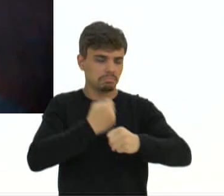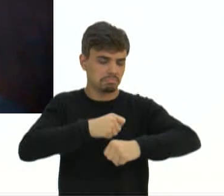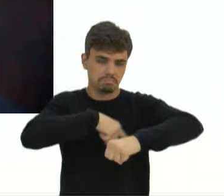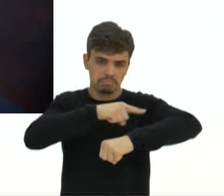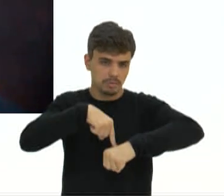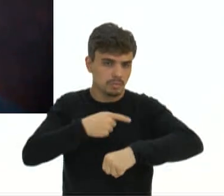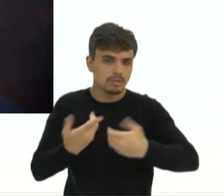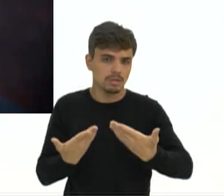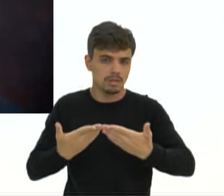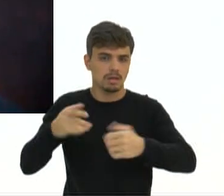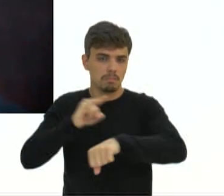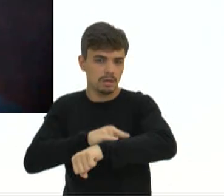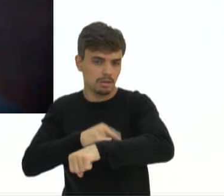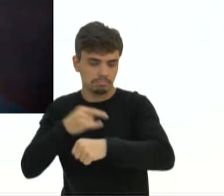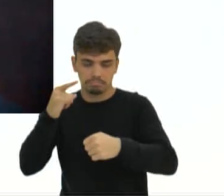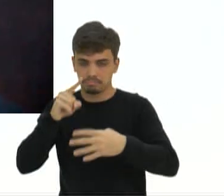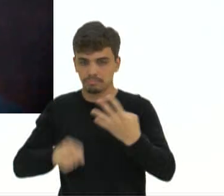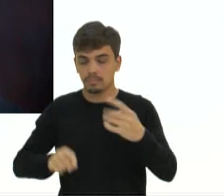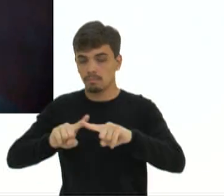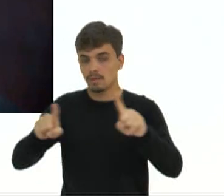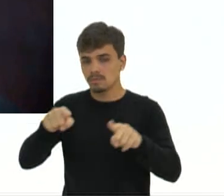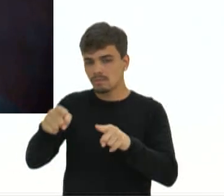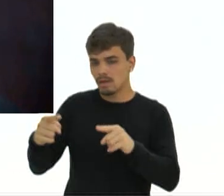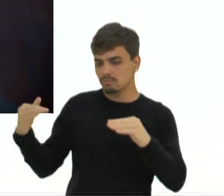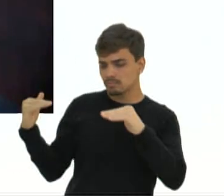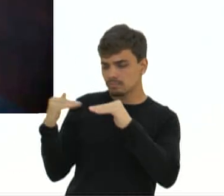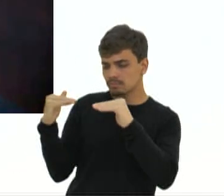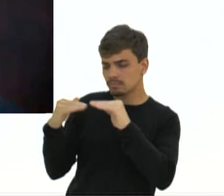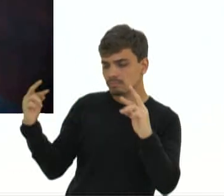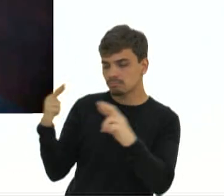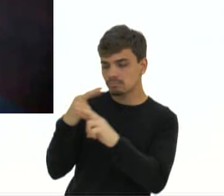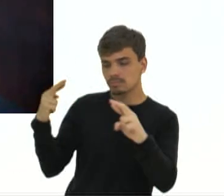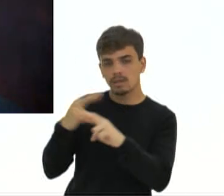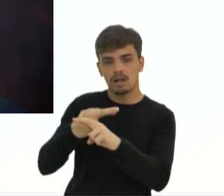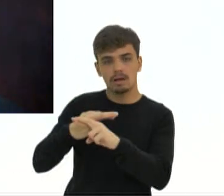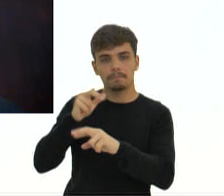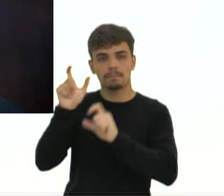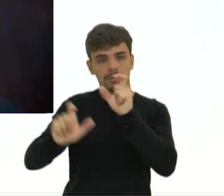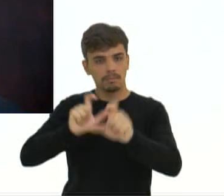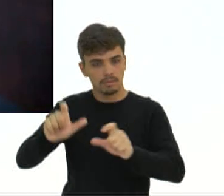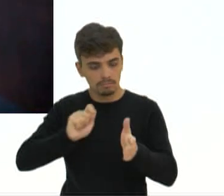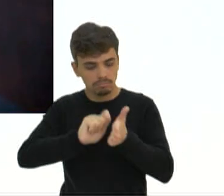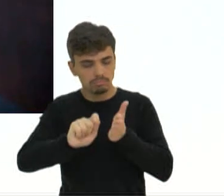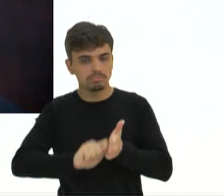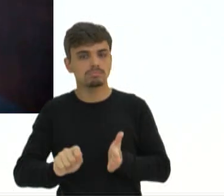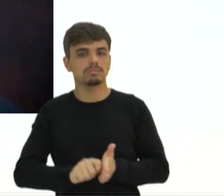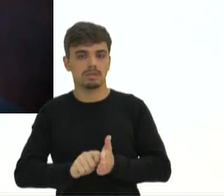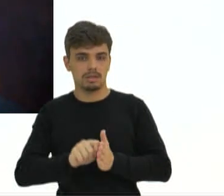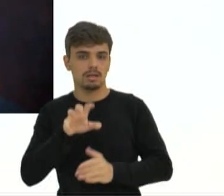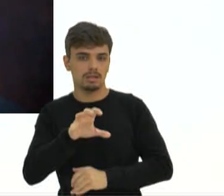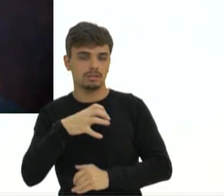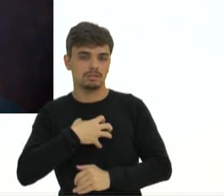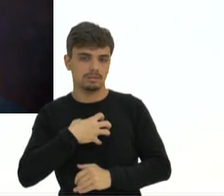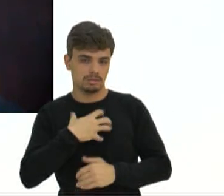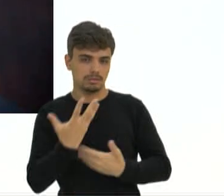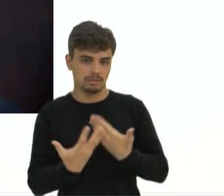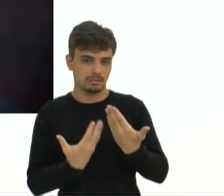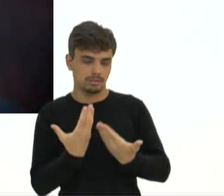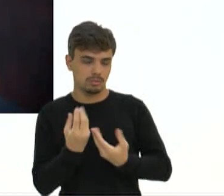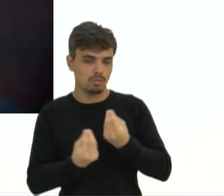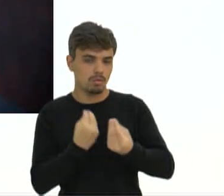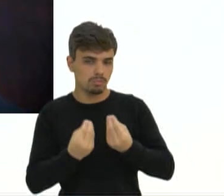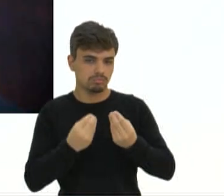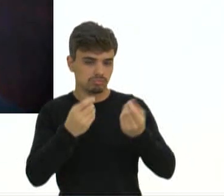tal. Então, você já vai associar essa palavra escrita a esse tipo de estabelecimento que